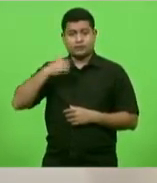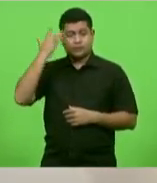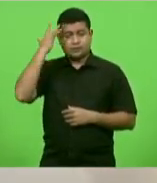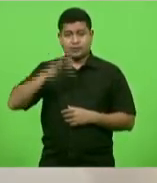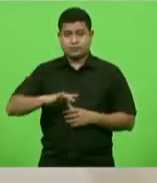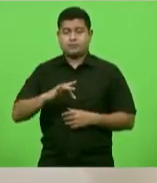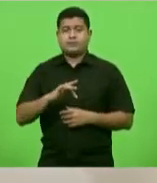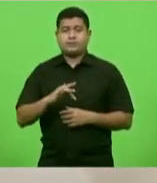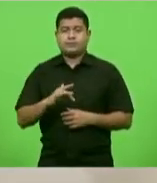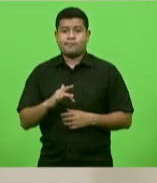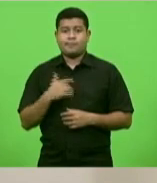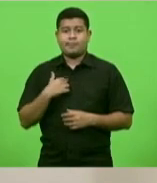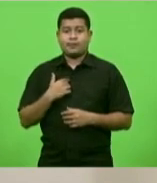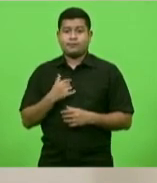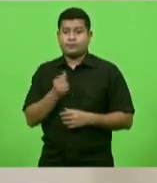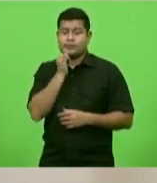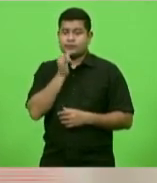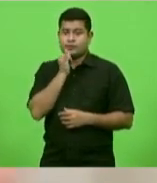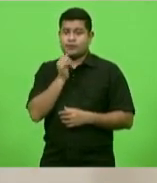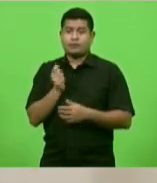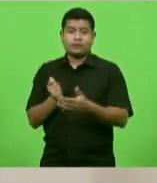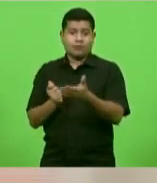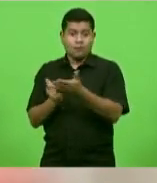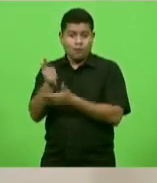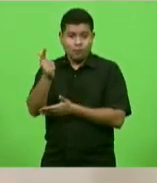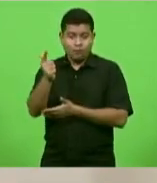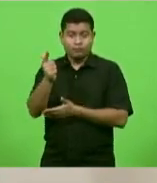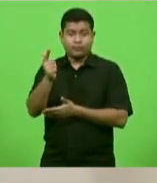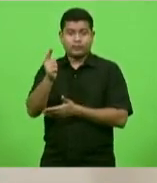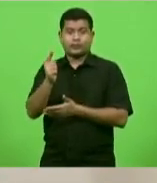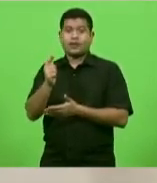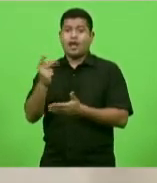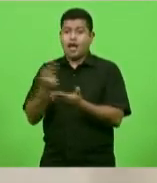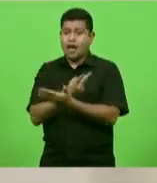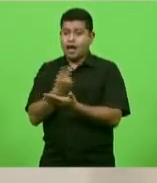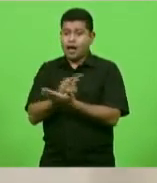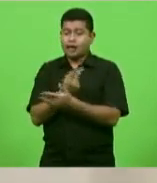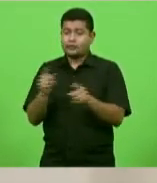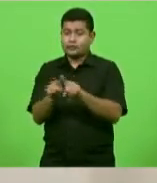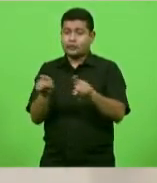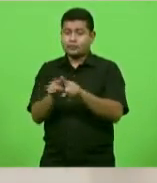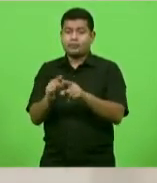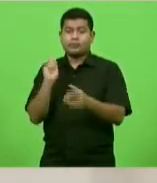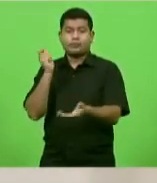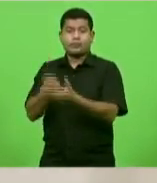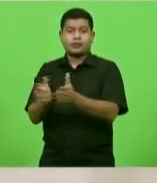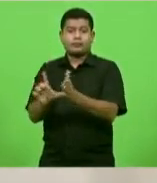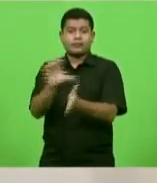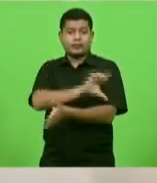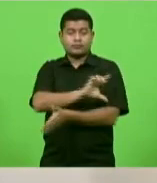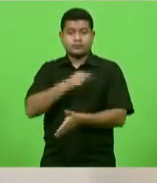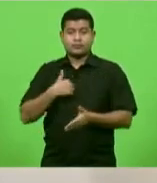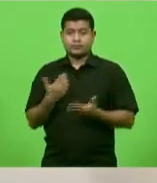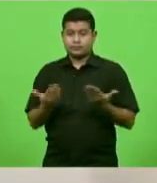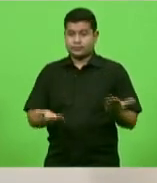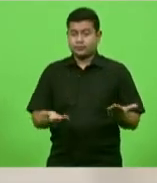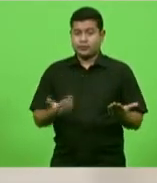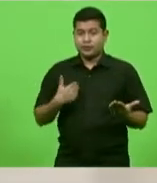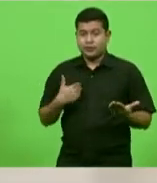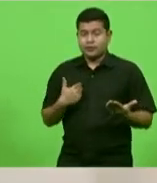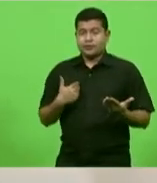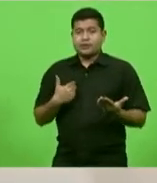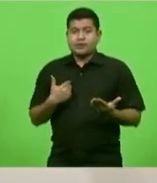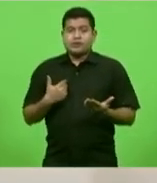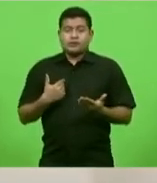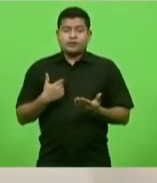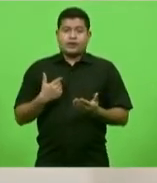diz respeito à compra fraudulenta e seu pagamento antecipado. Notadamente, desde o escândalo envolvendo a compra